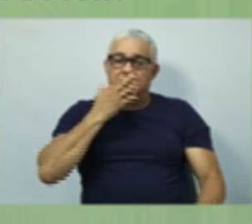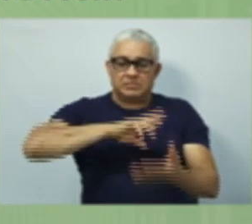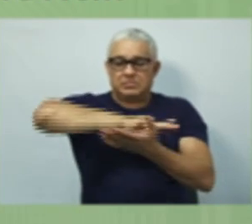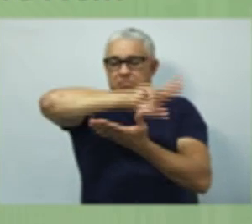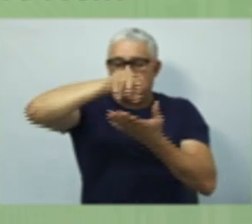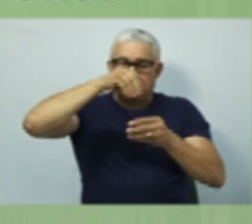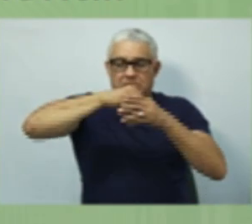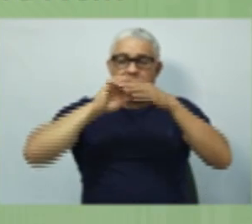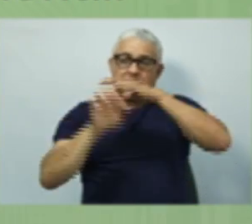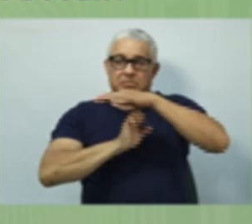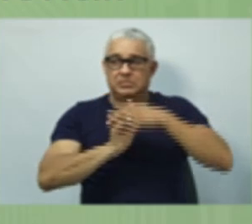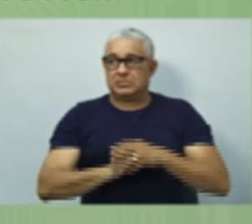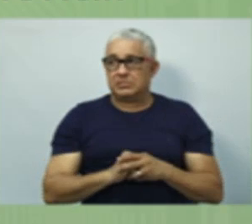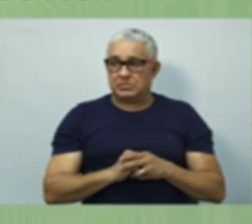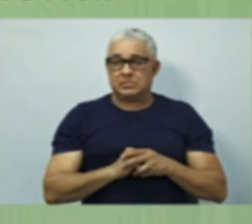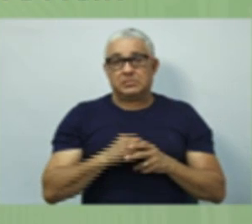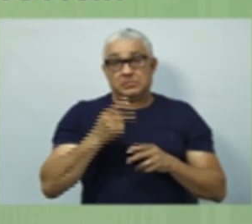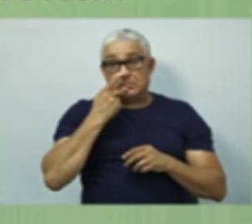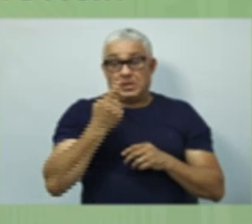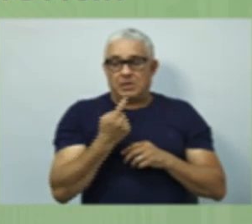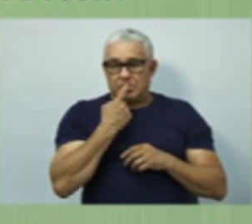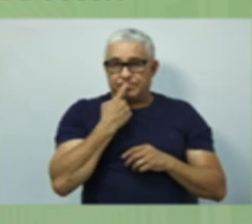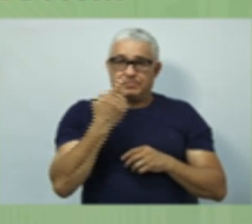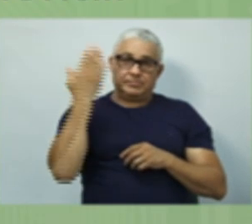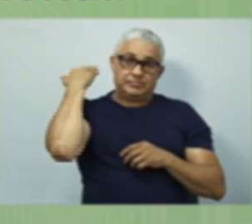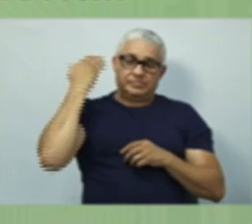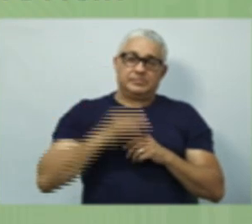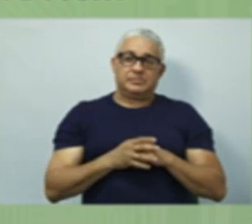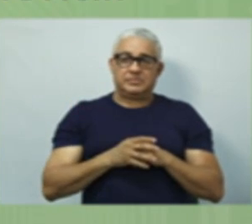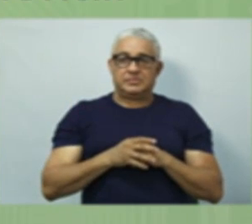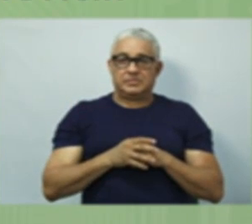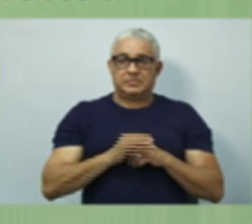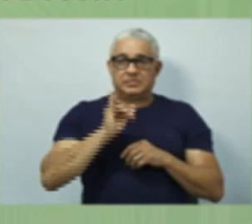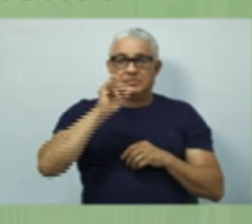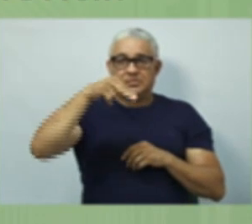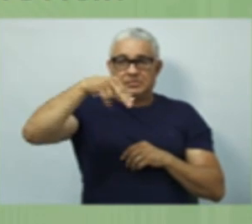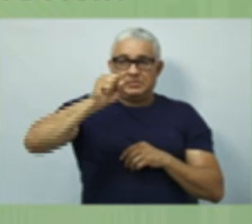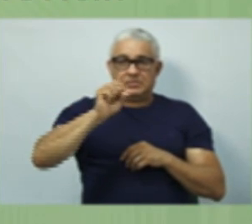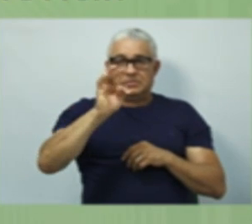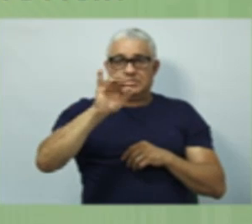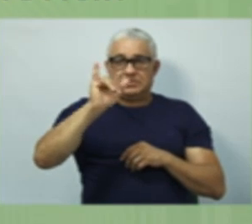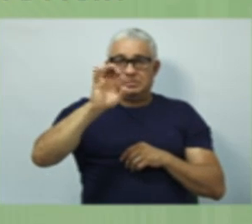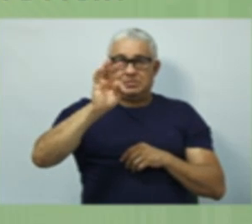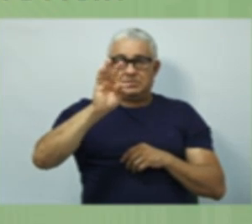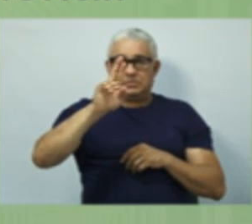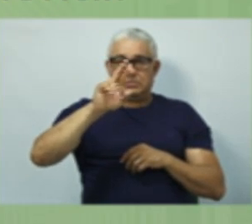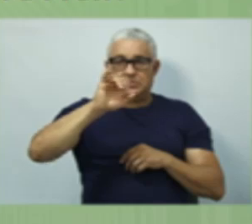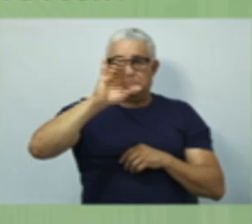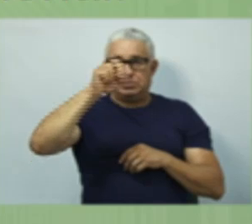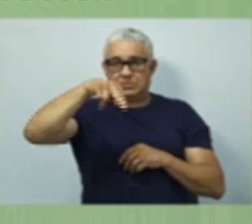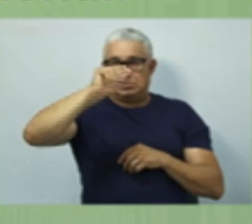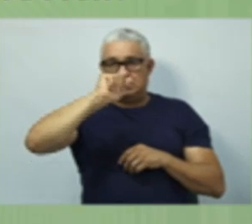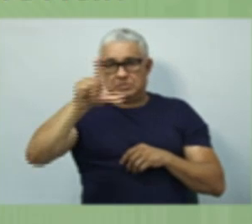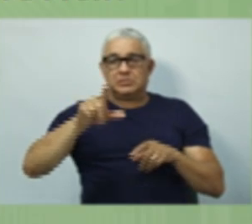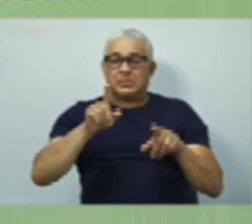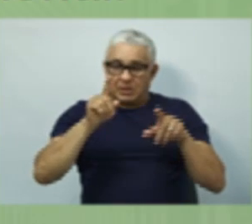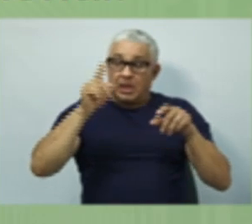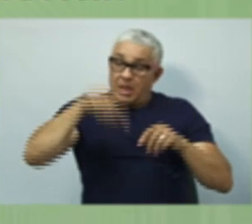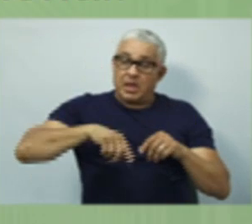que nós falamos agora sobre o nível institucional, que é o nível estratégico, que vai